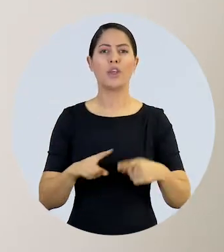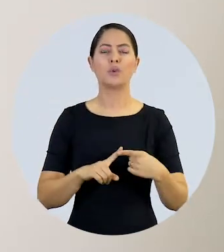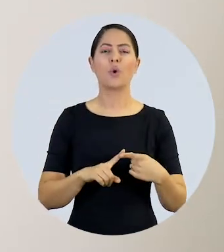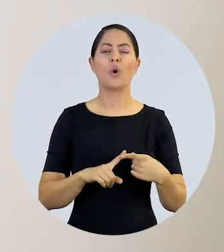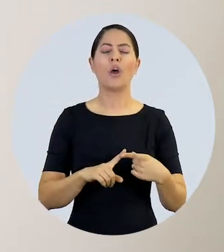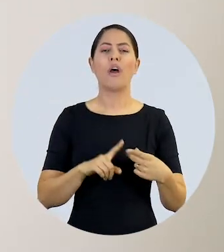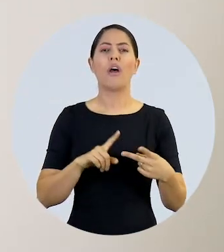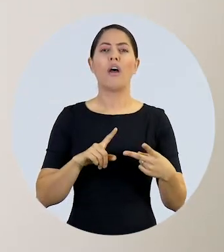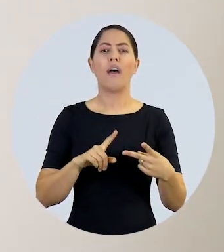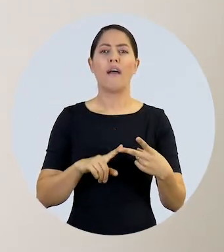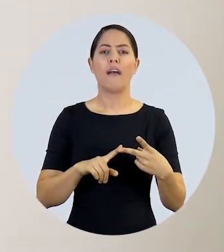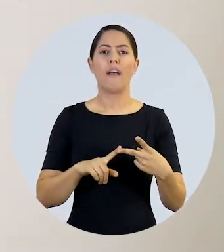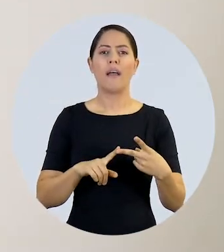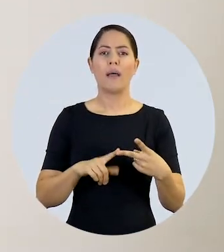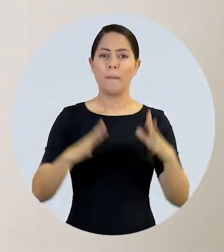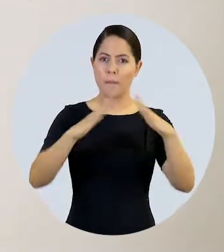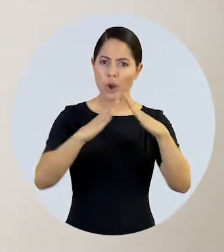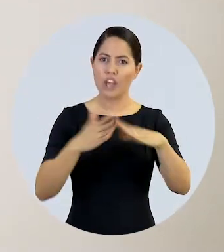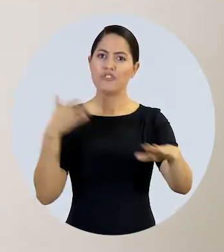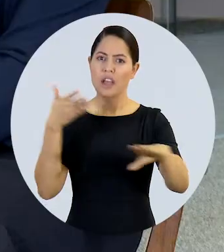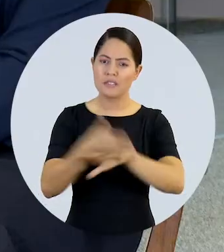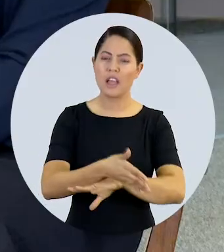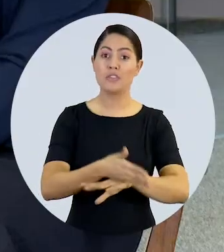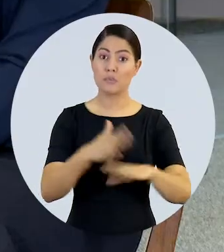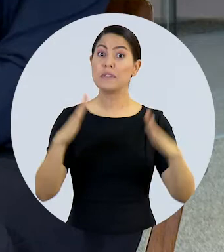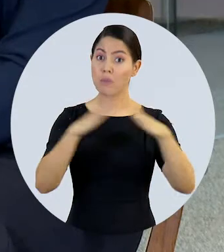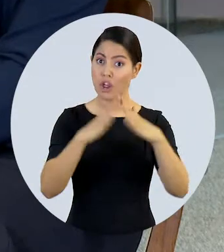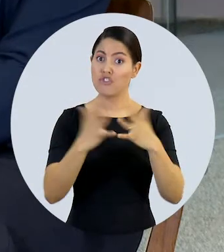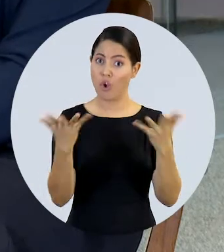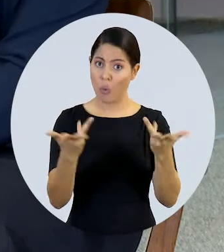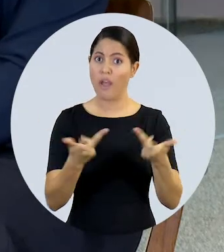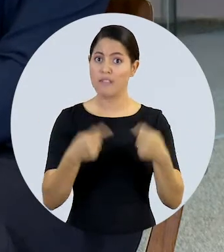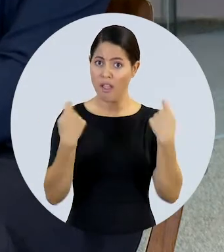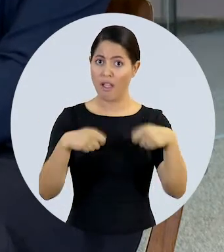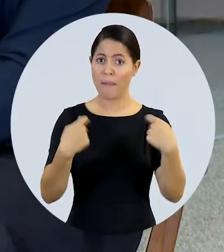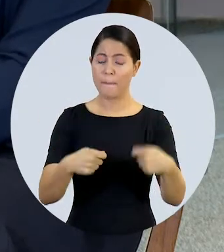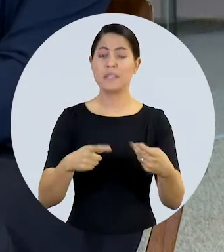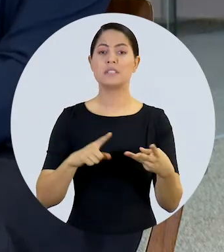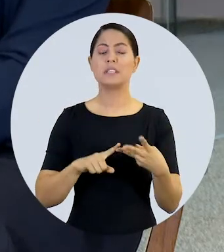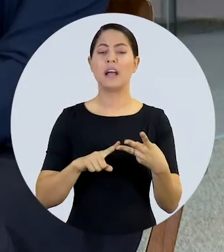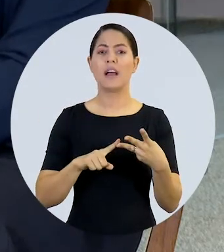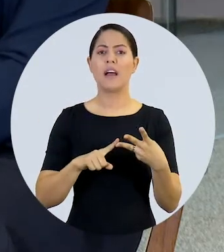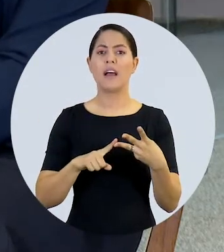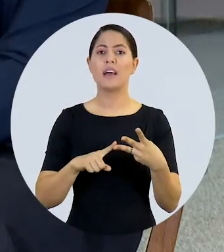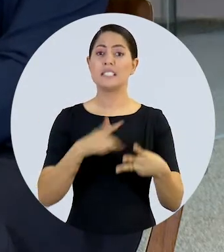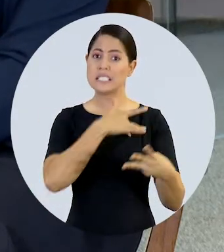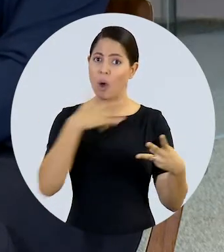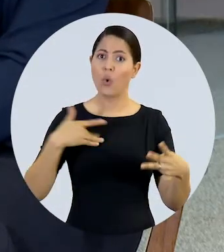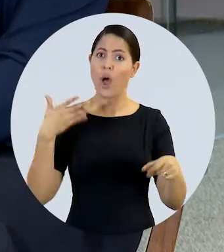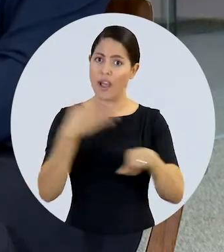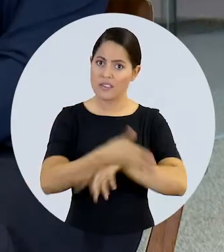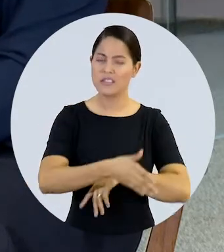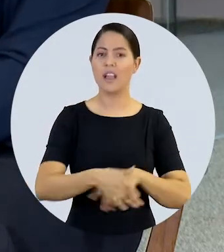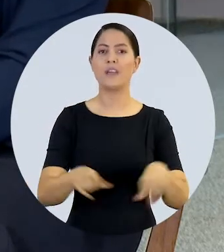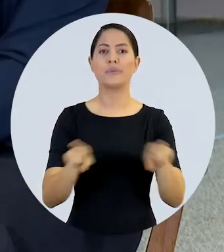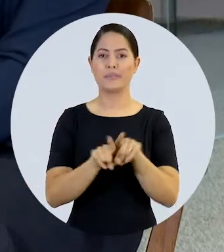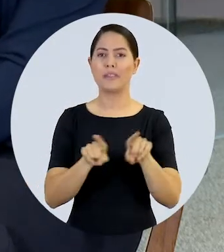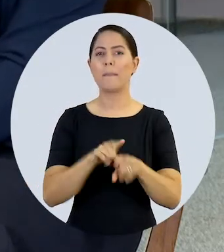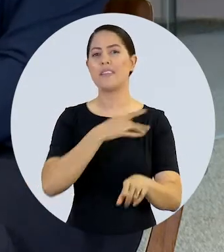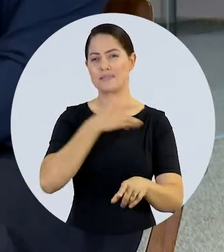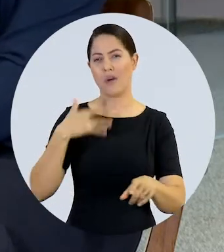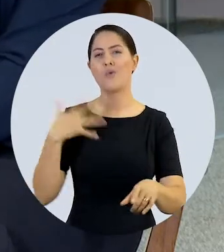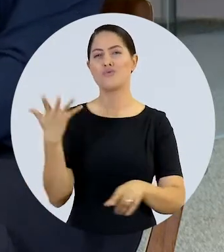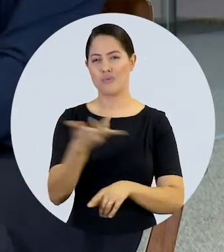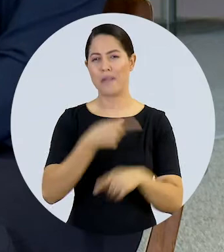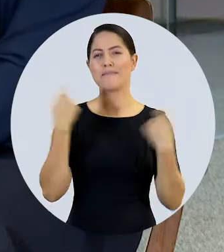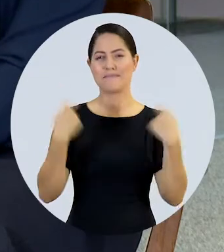o acesso à moradia de qualidade, o acesso à saúde, né? Uma saúde também